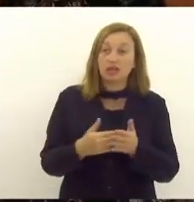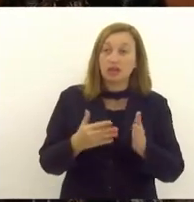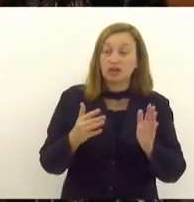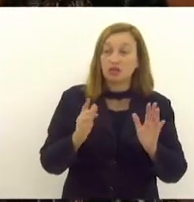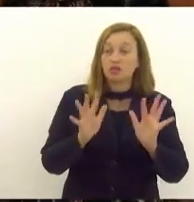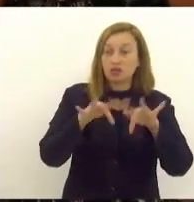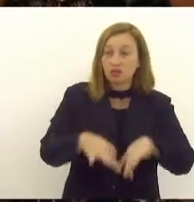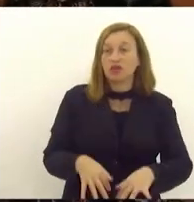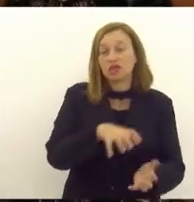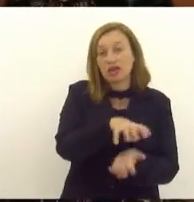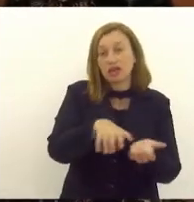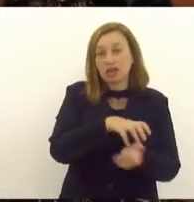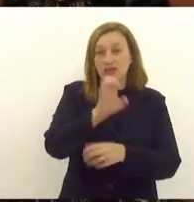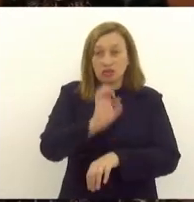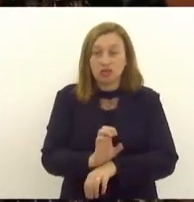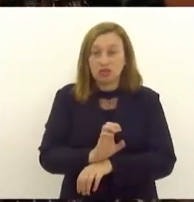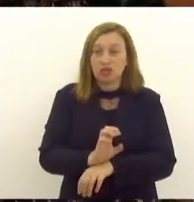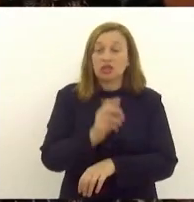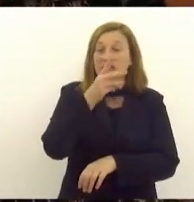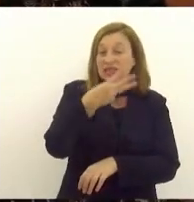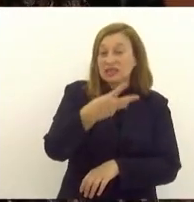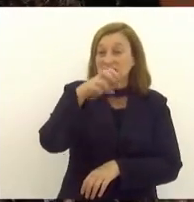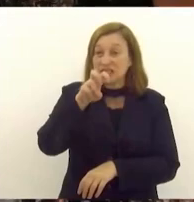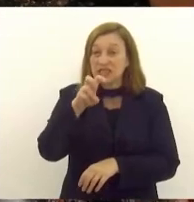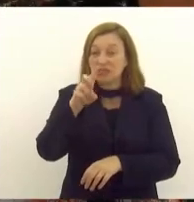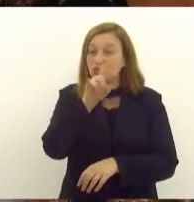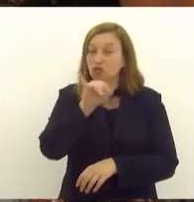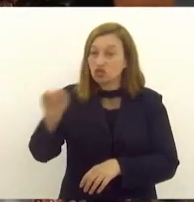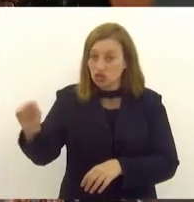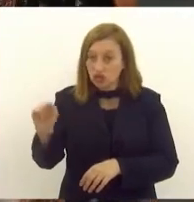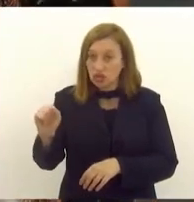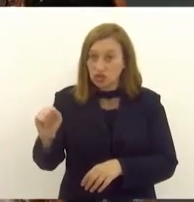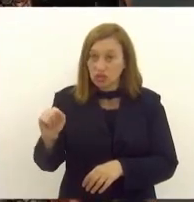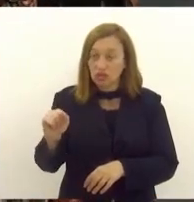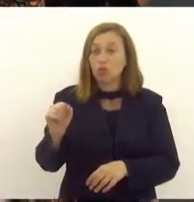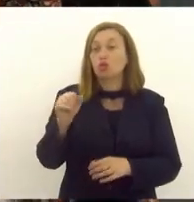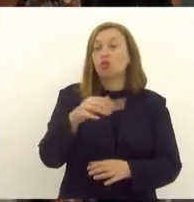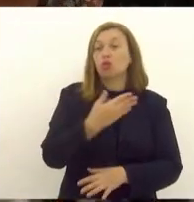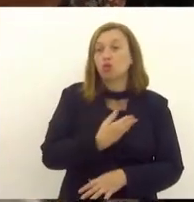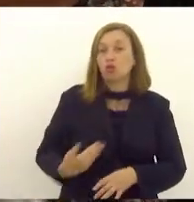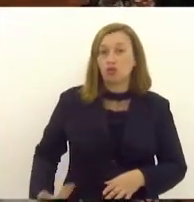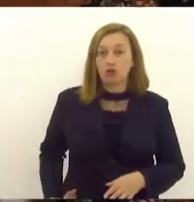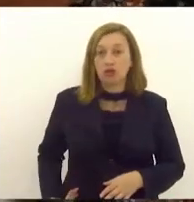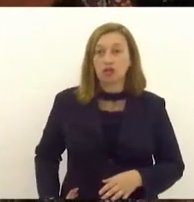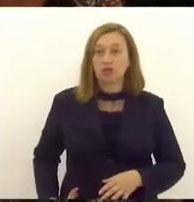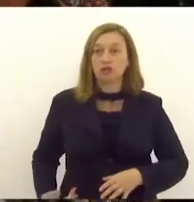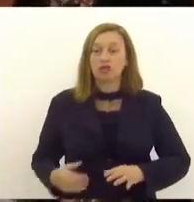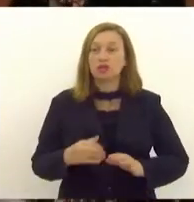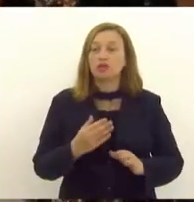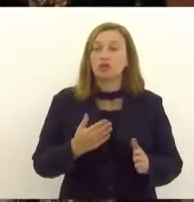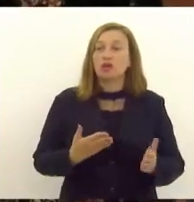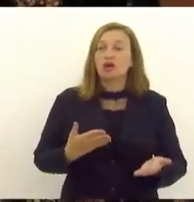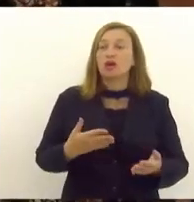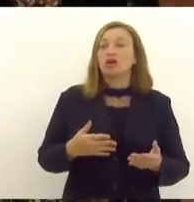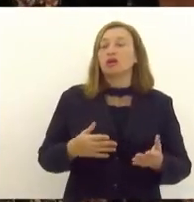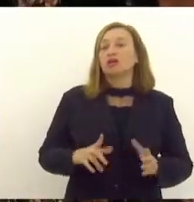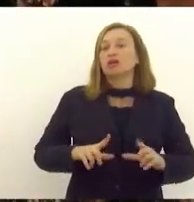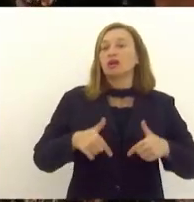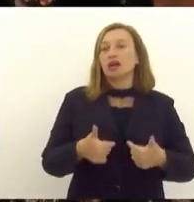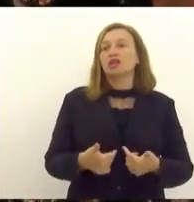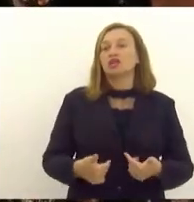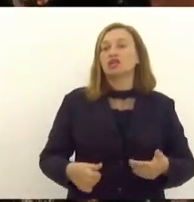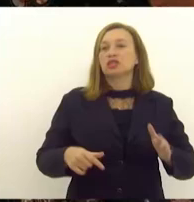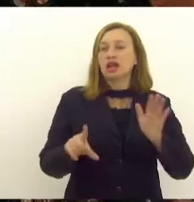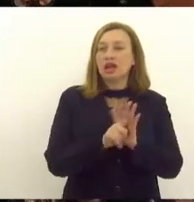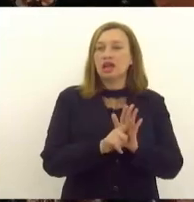greve estadual que durou 35 dias letivos o governo ainda não aplica a lei Nacional do piso